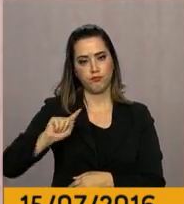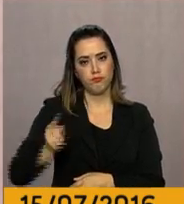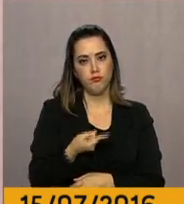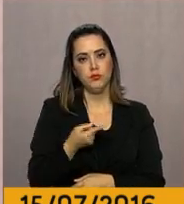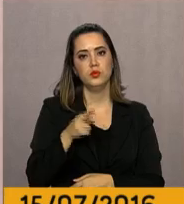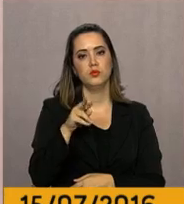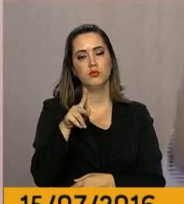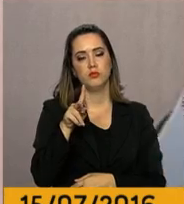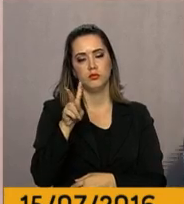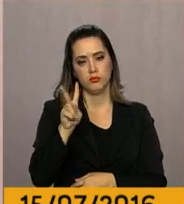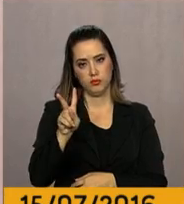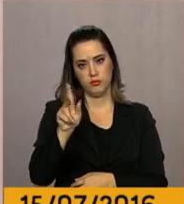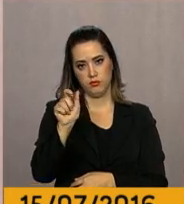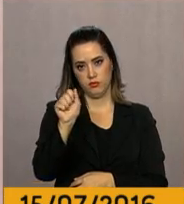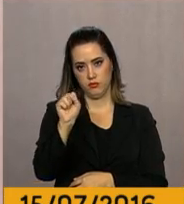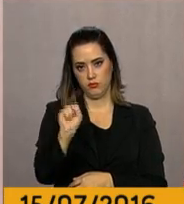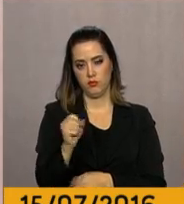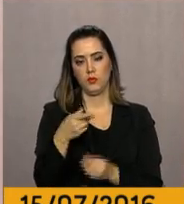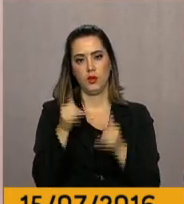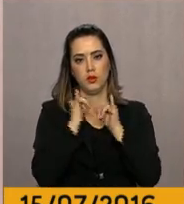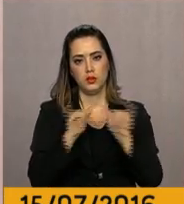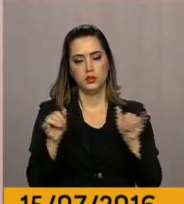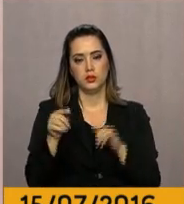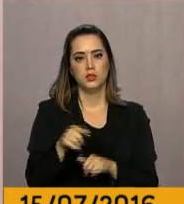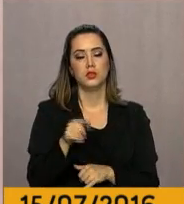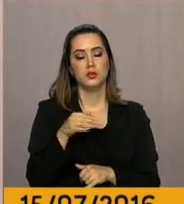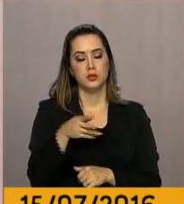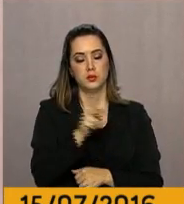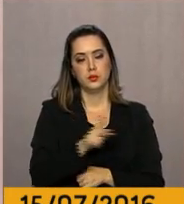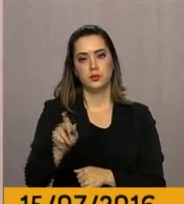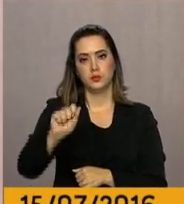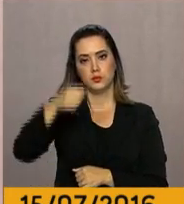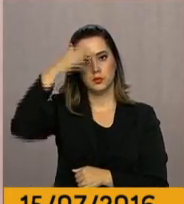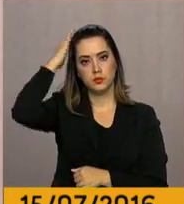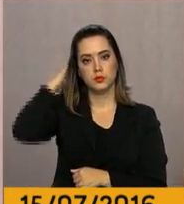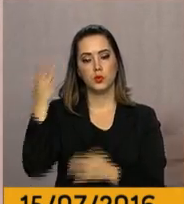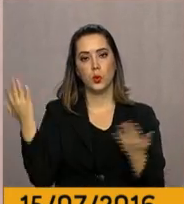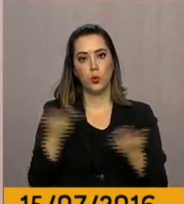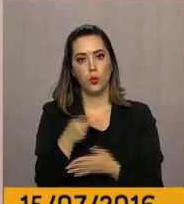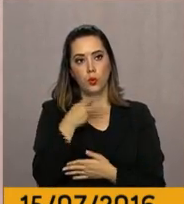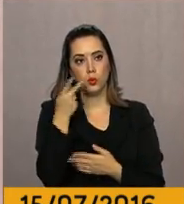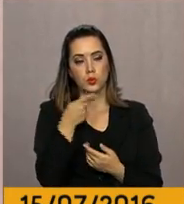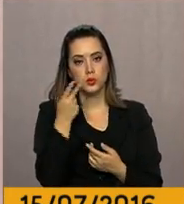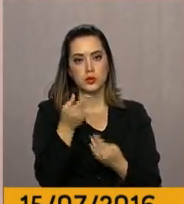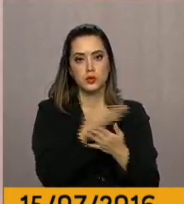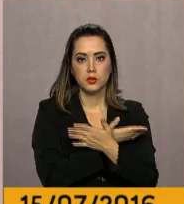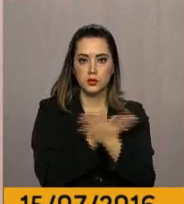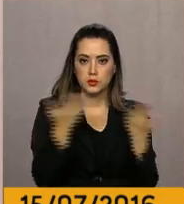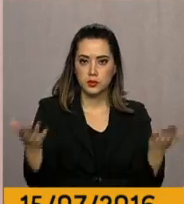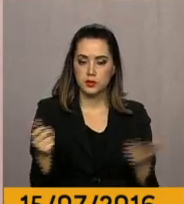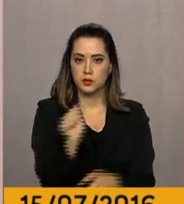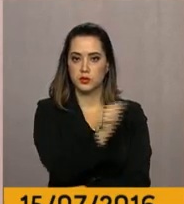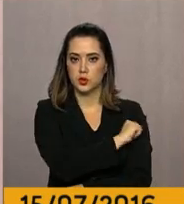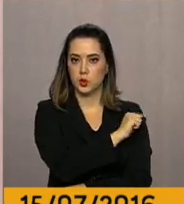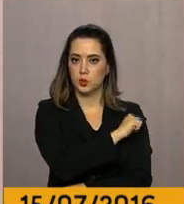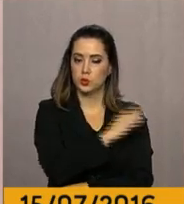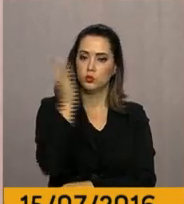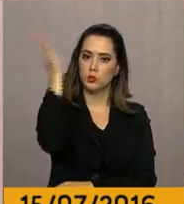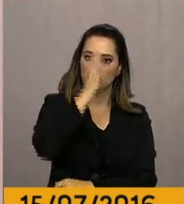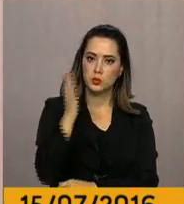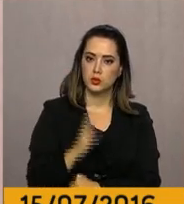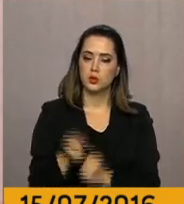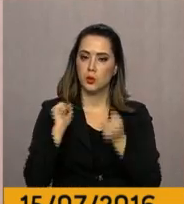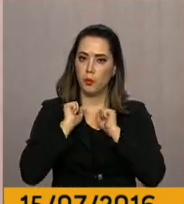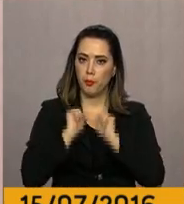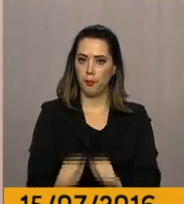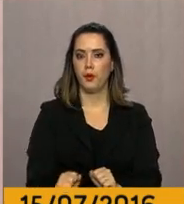presidente Temer, no dia de hoje, eu quero inclusive conclamar os estudantes do Brasil que estão inscritos, que possam